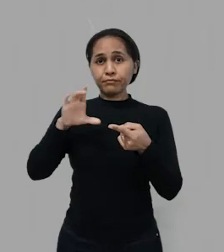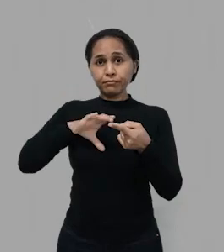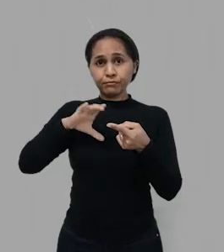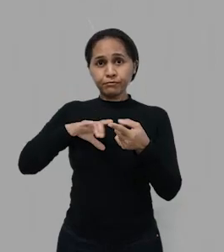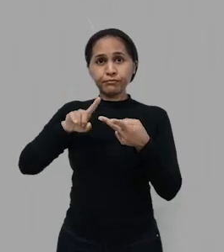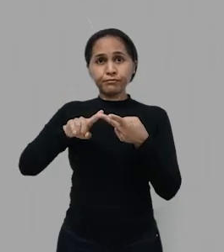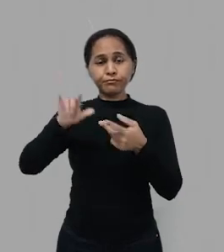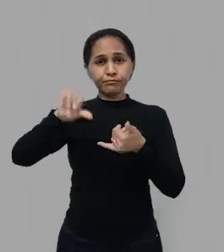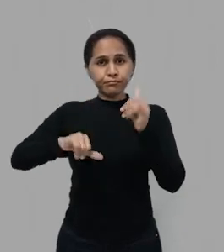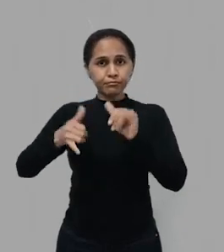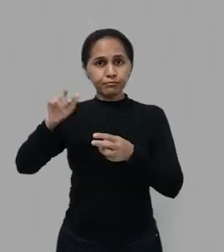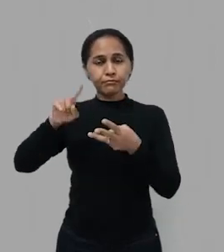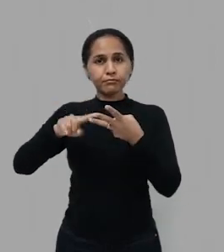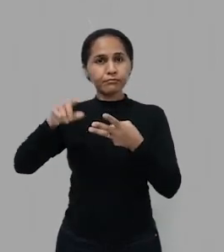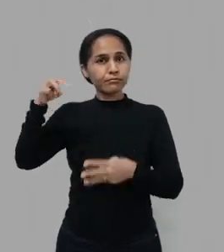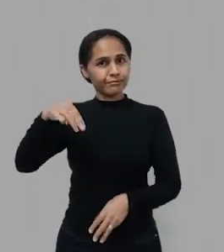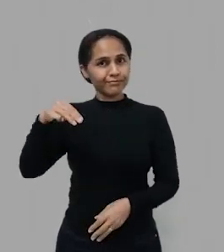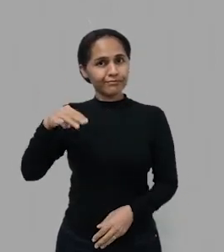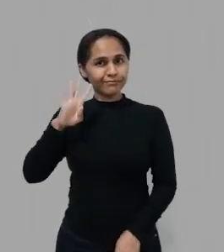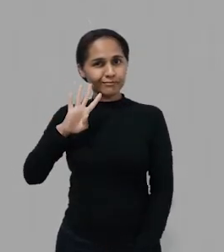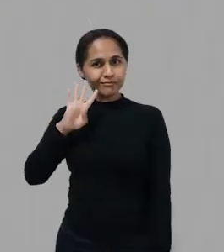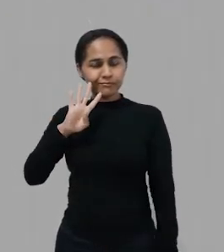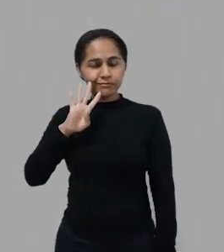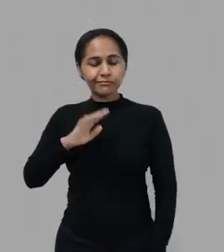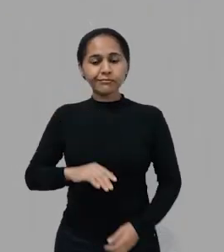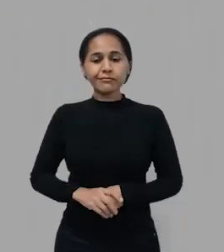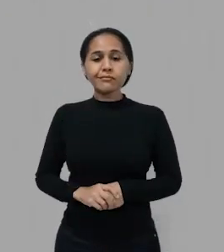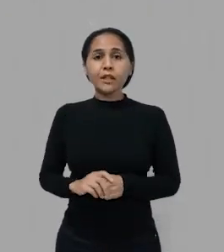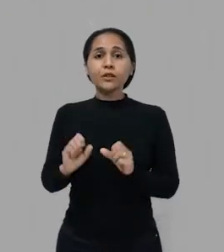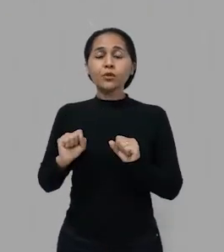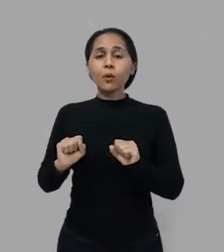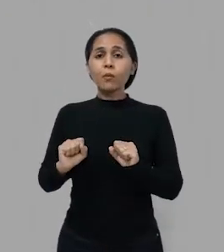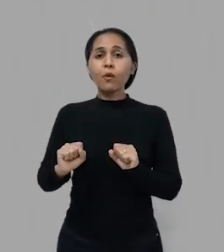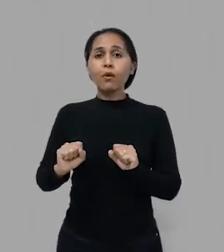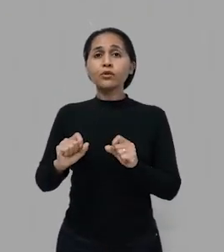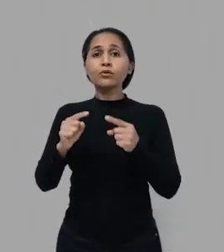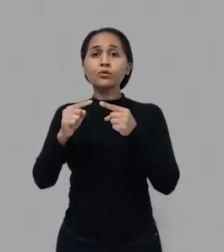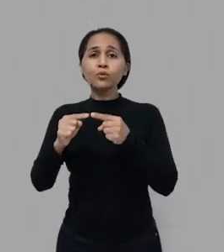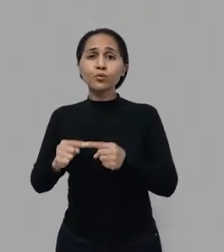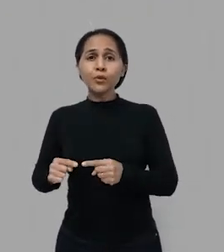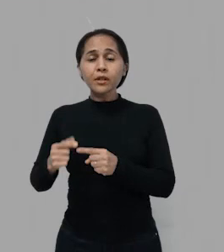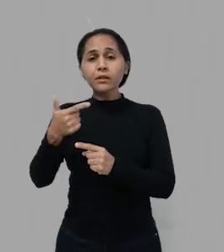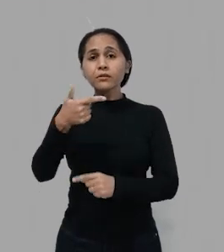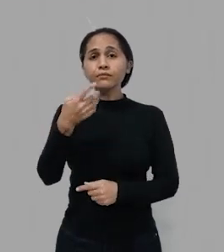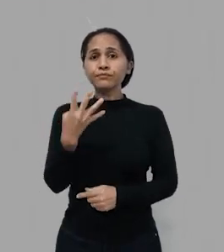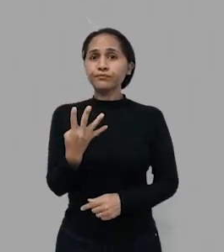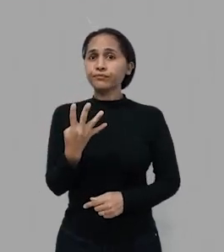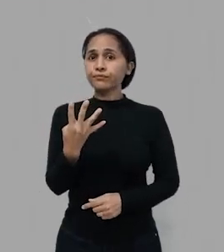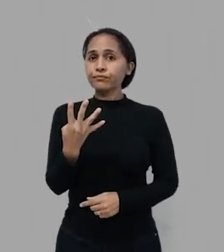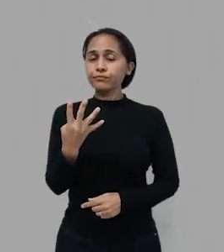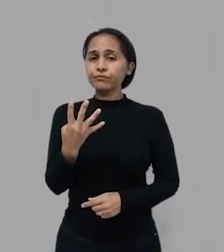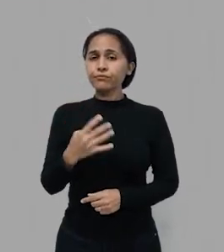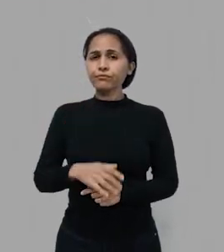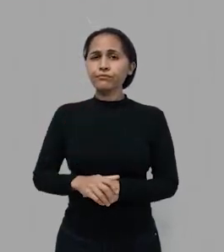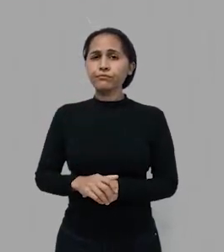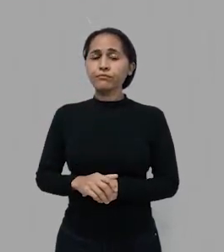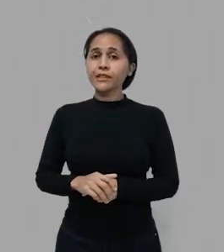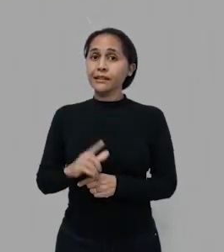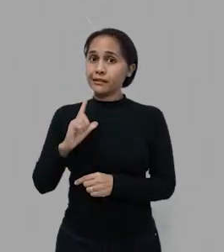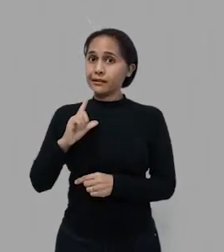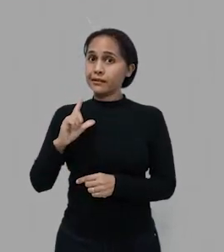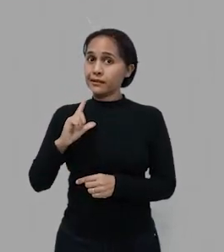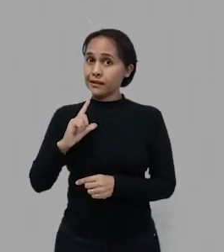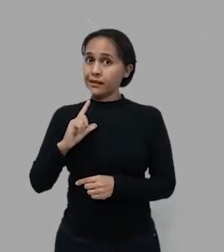português, matemática. Show de bola. Então, são possíveis 24 combinações. Algumas com